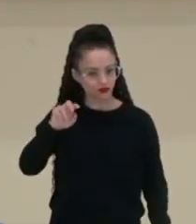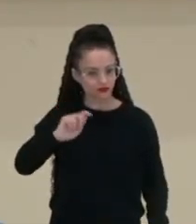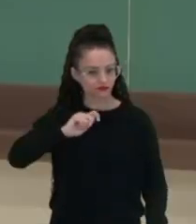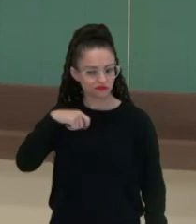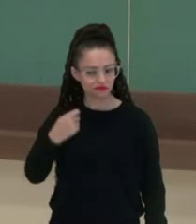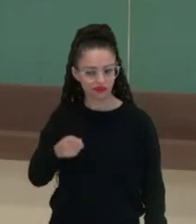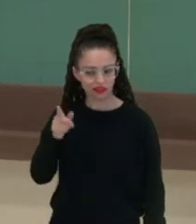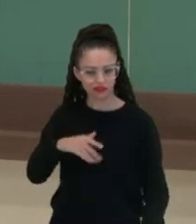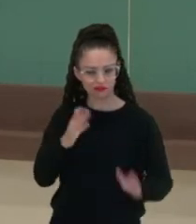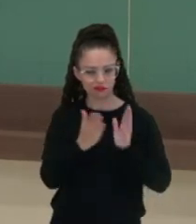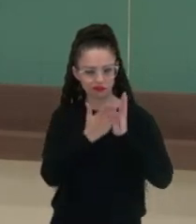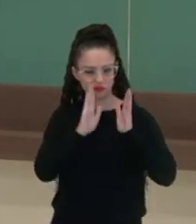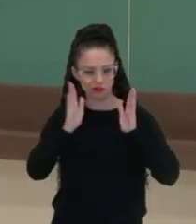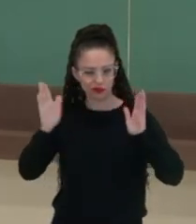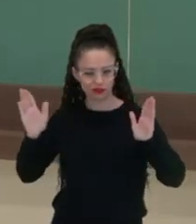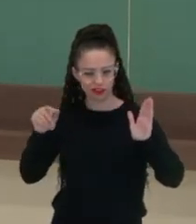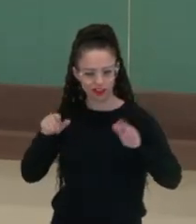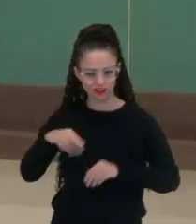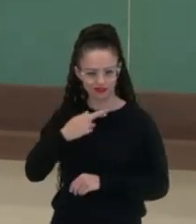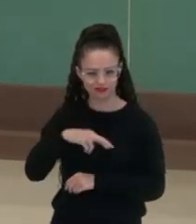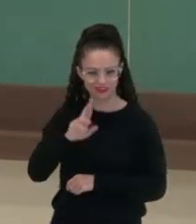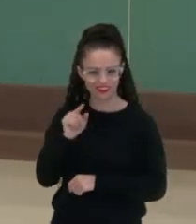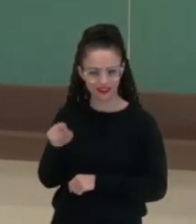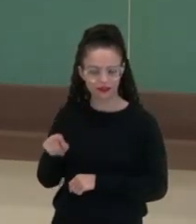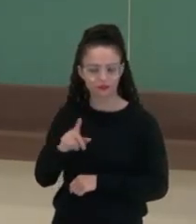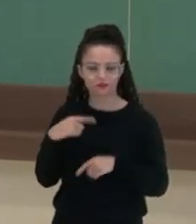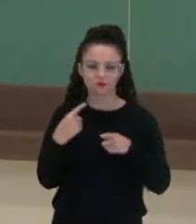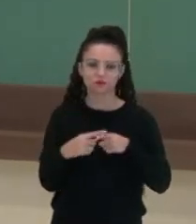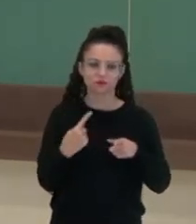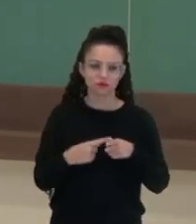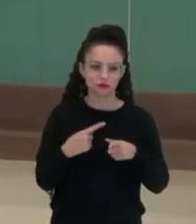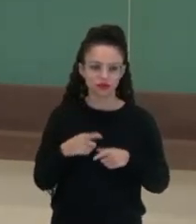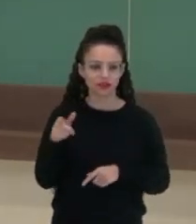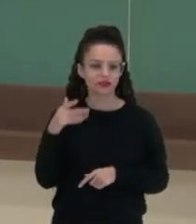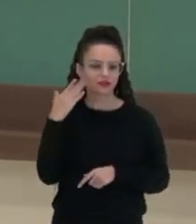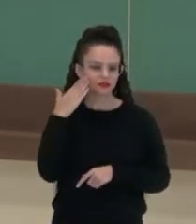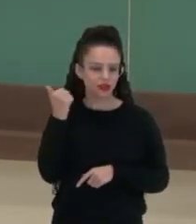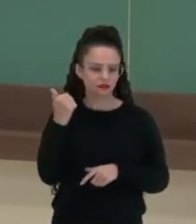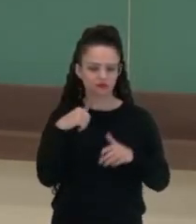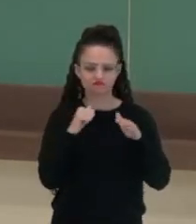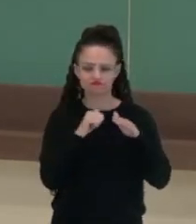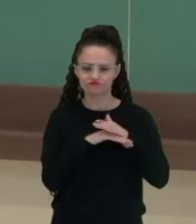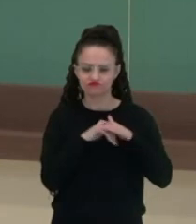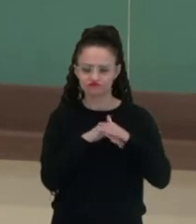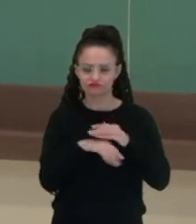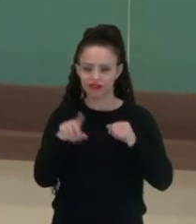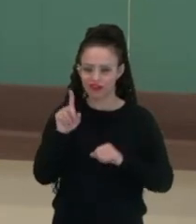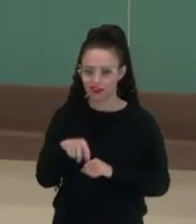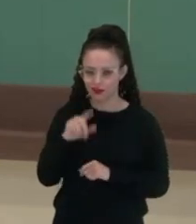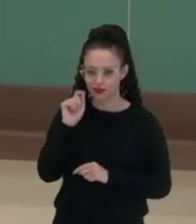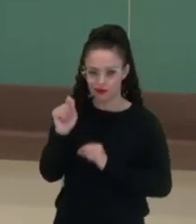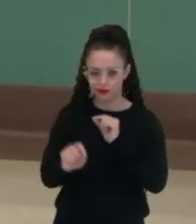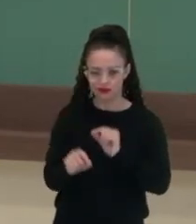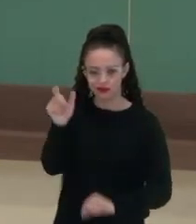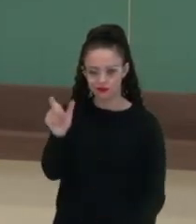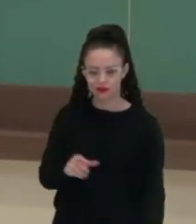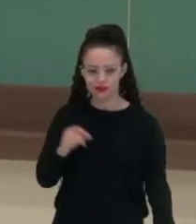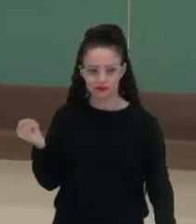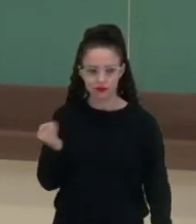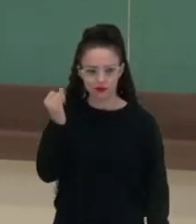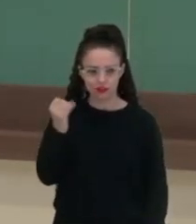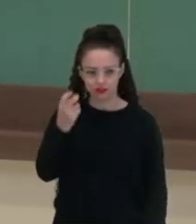bibliotecas humanas, né? São considerados sagrados os griots, porque eles são detentores do saber. Então, é uma figura muito importante da sociedade,